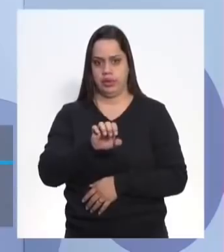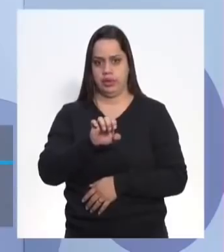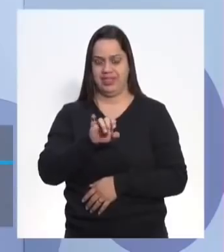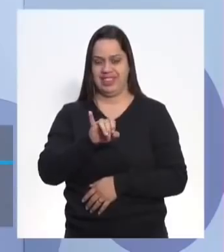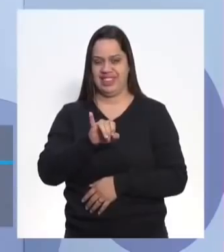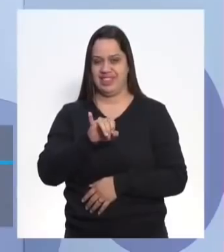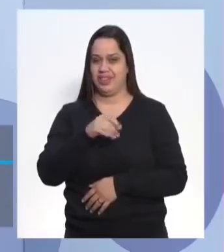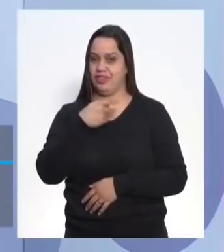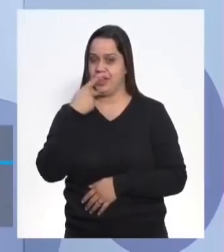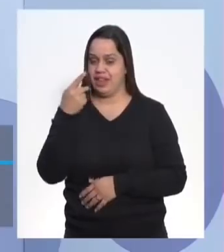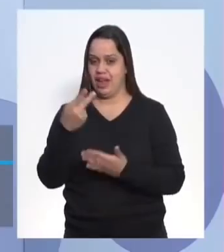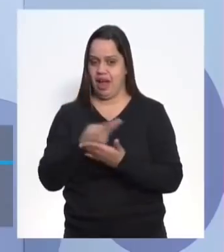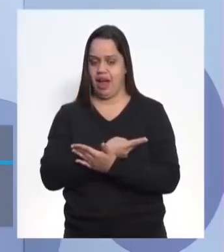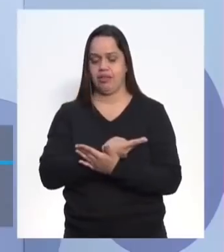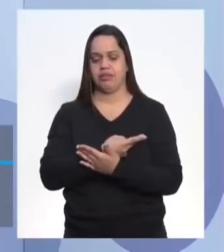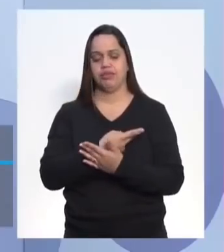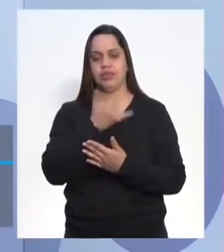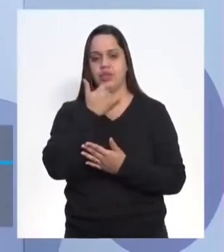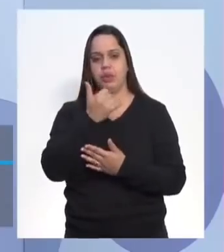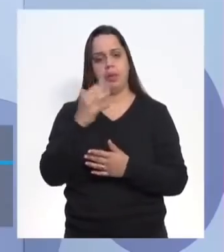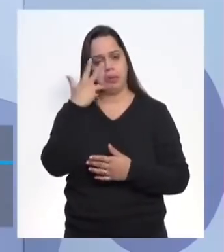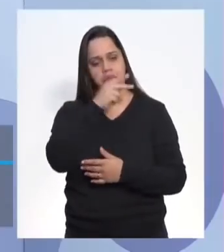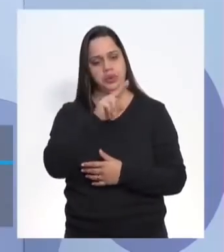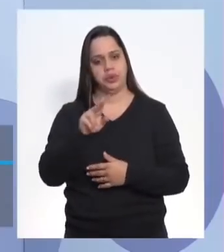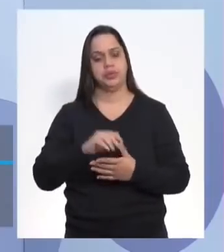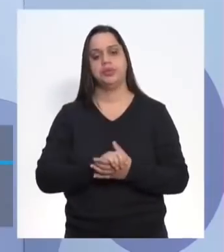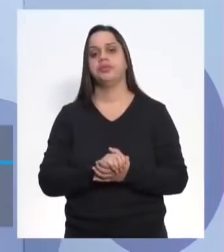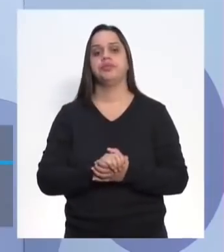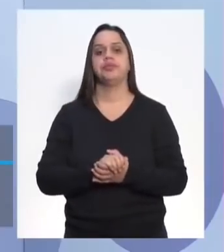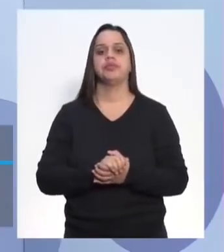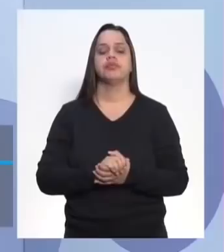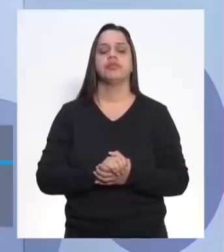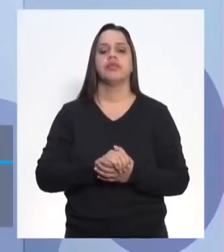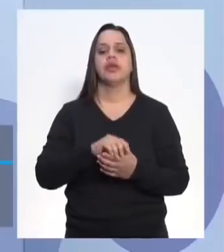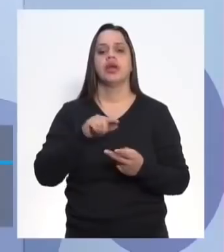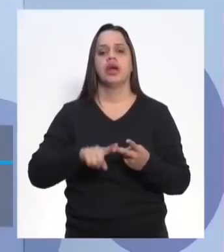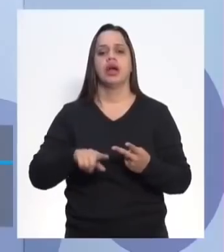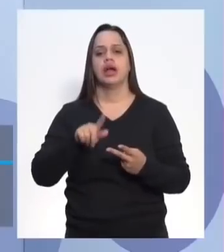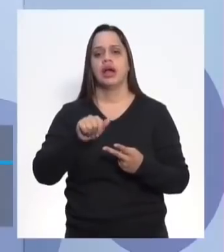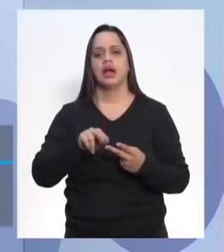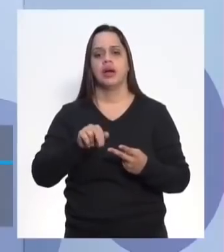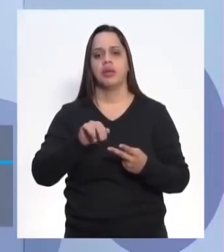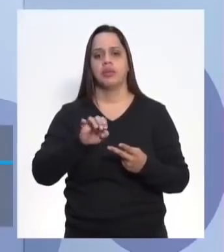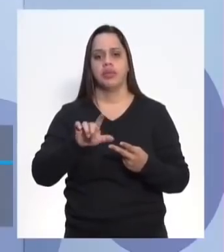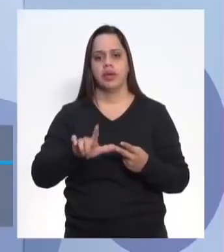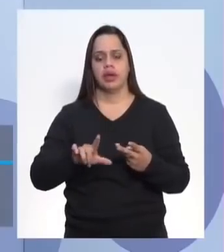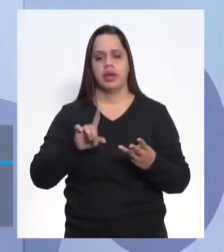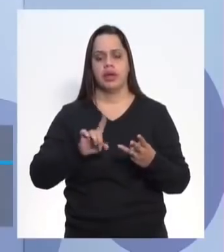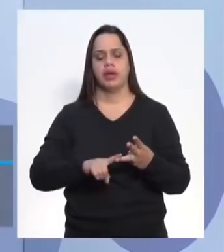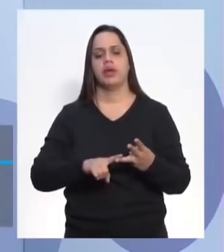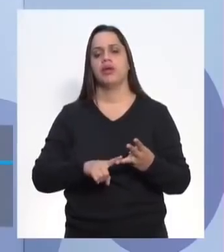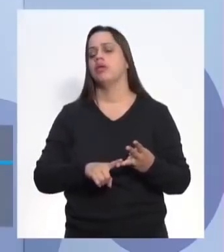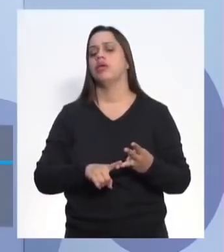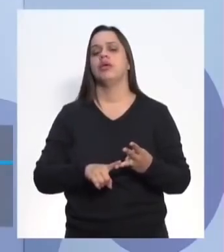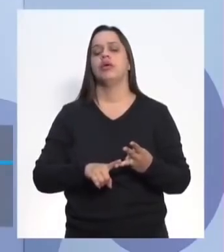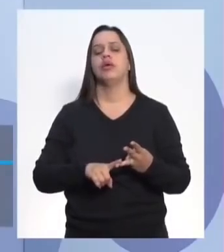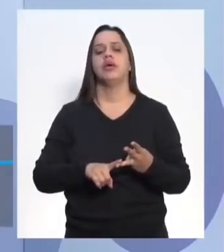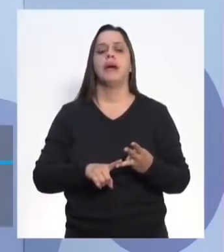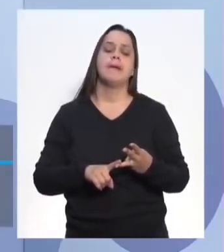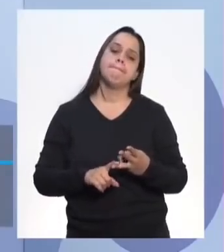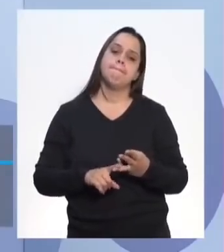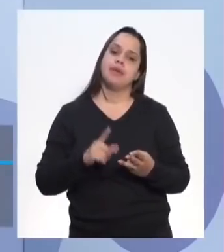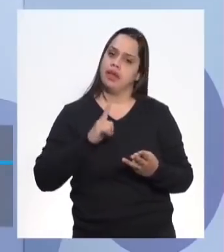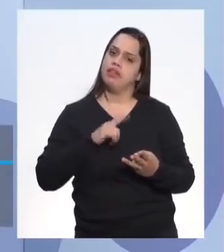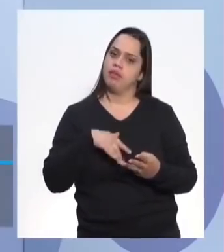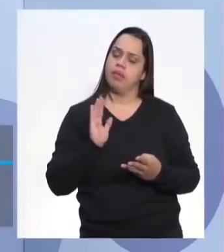bom? Mas bonito o nome. Nayubi, Gabriel Lopes, quem mais? Teve